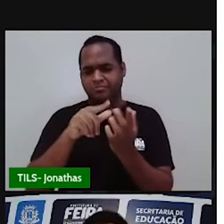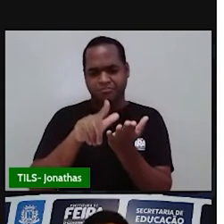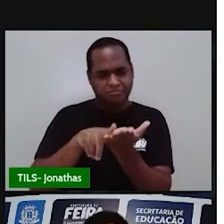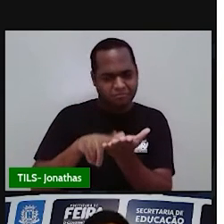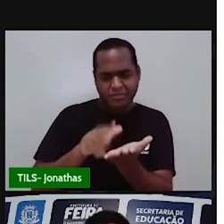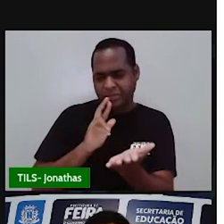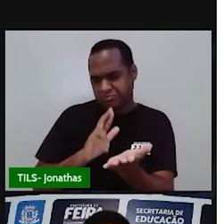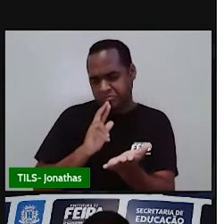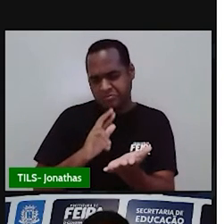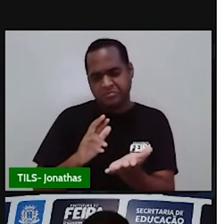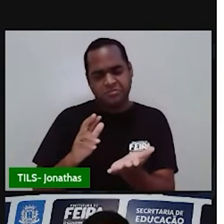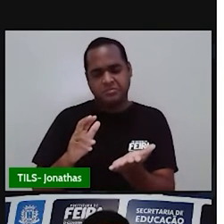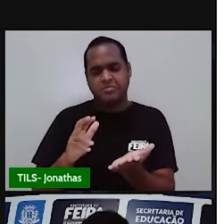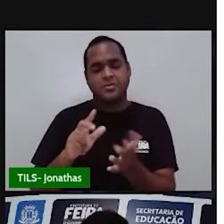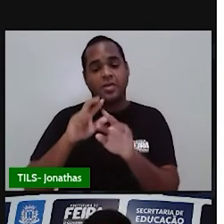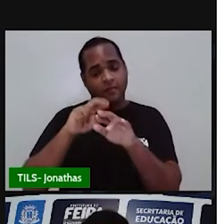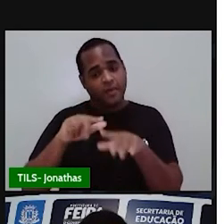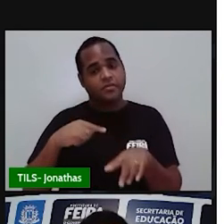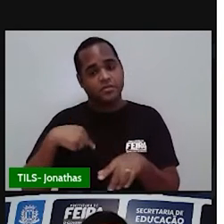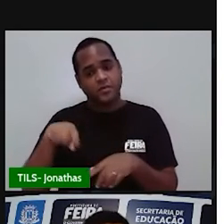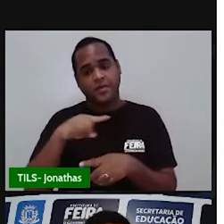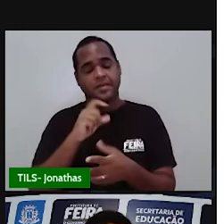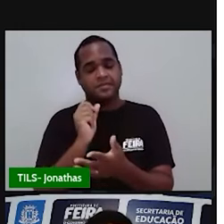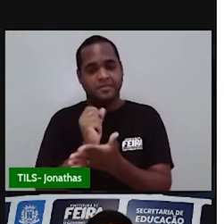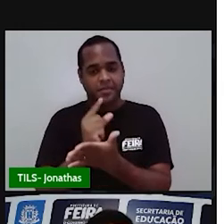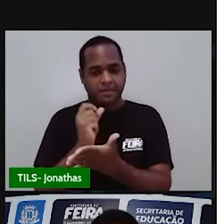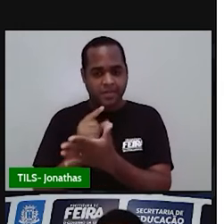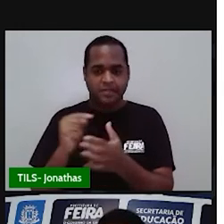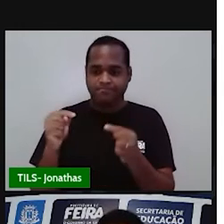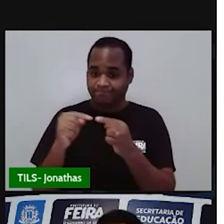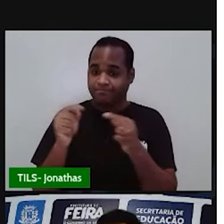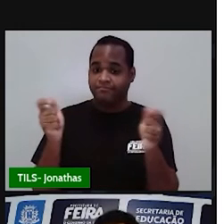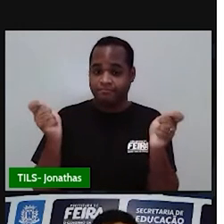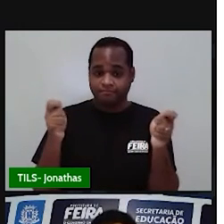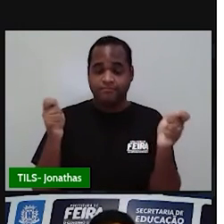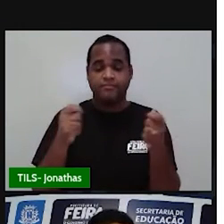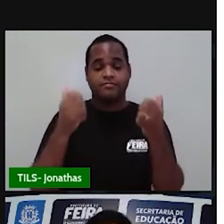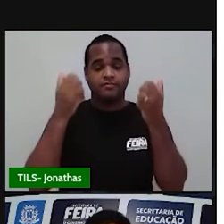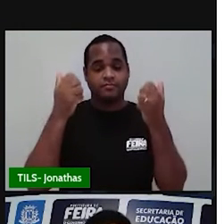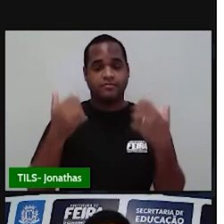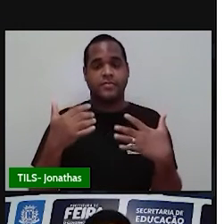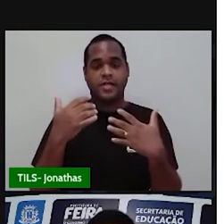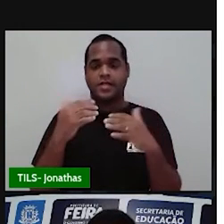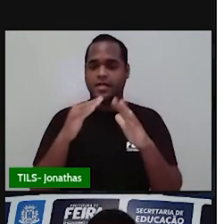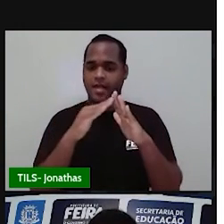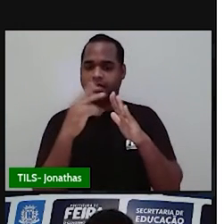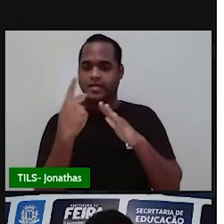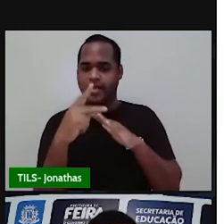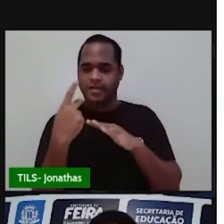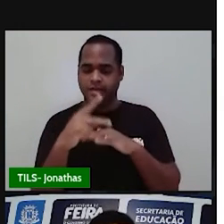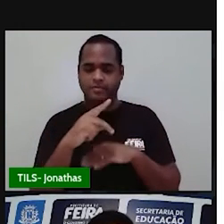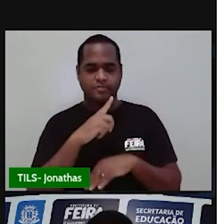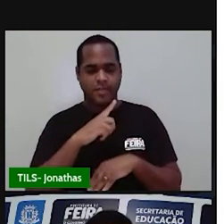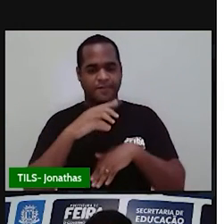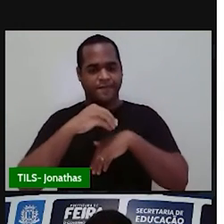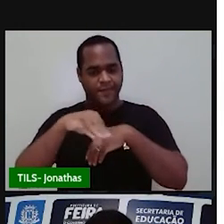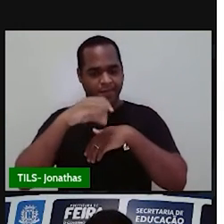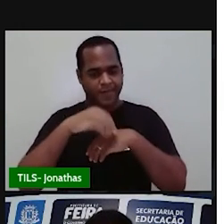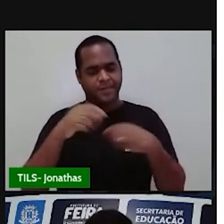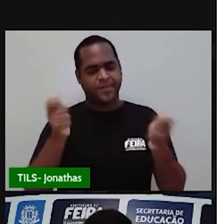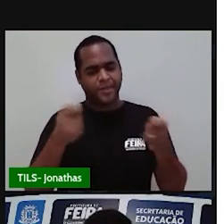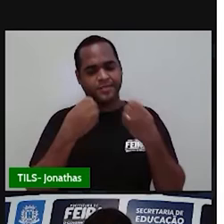né, que a gente paga esse serviço que está sendo, né, que está chegando, está sendo oferecido para a nossa